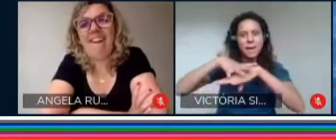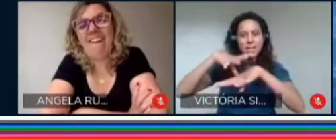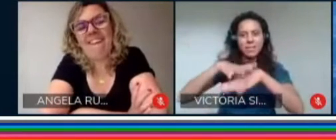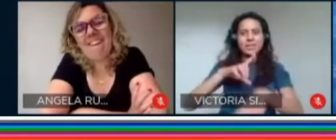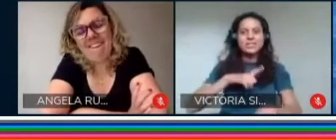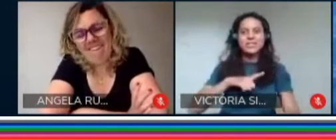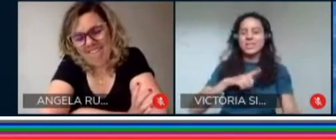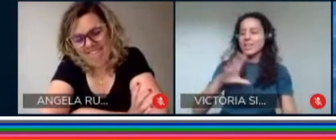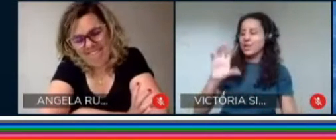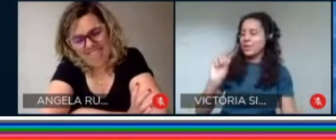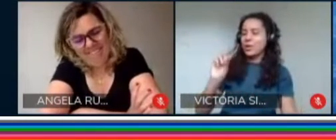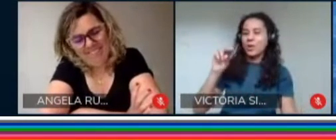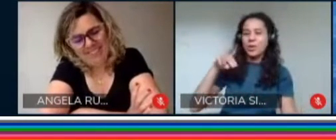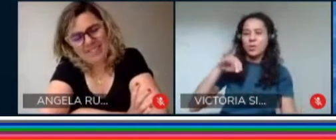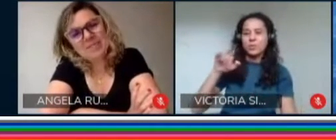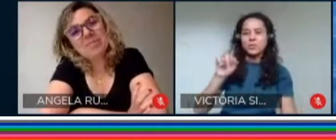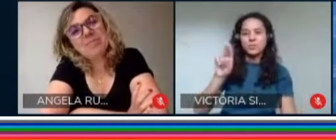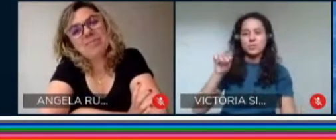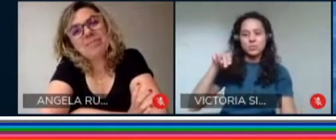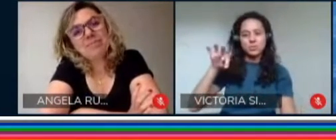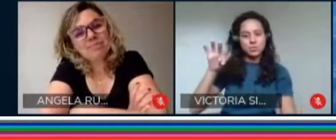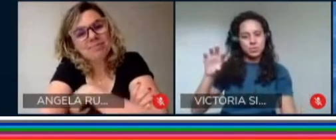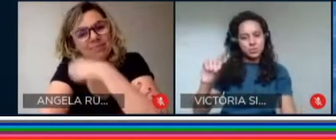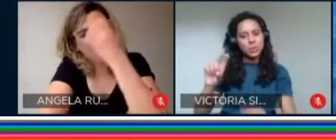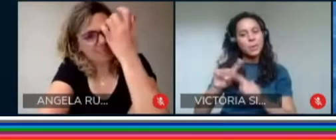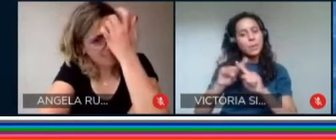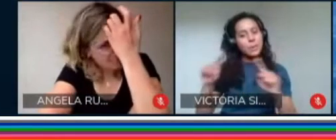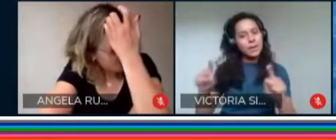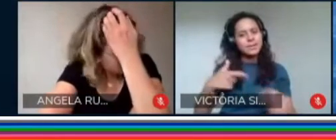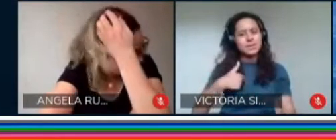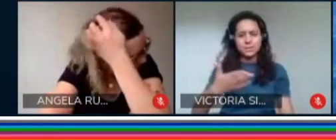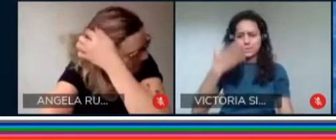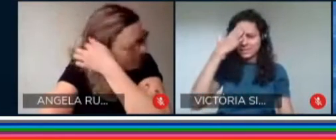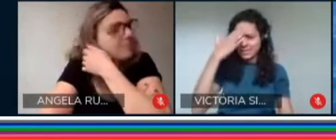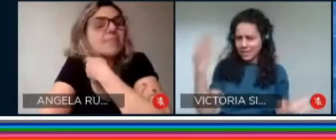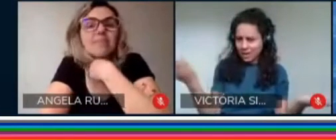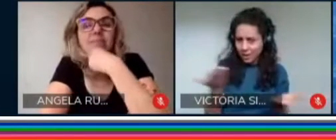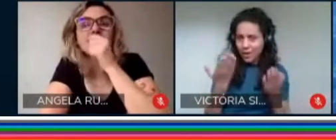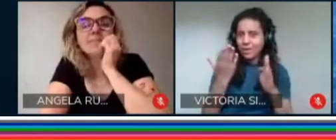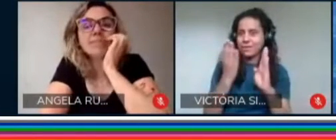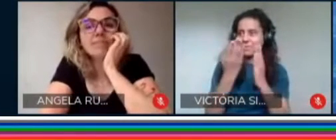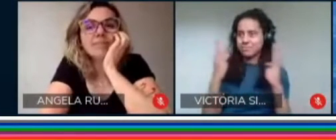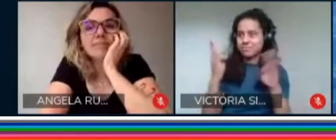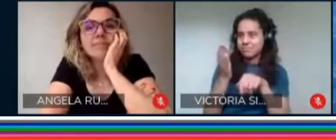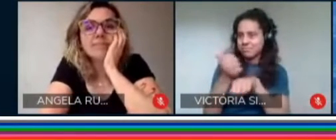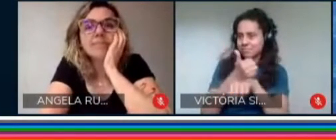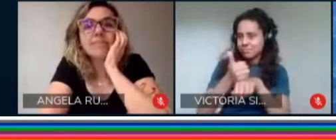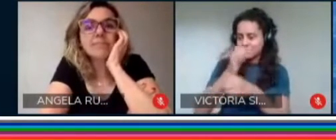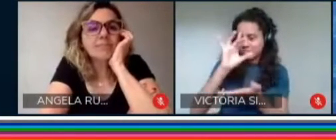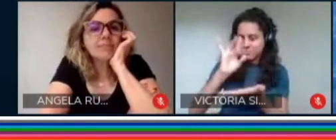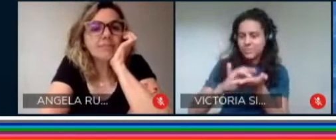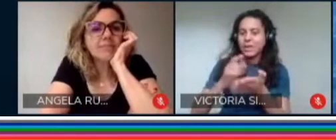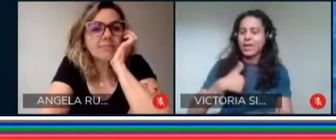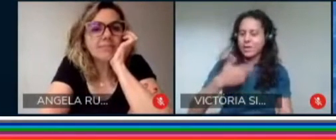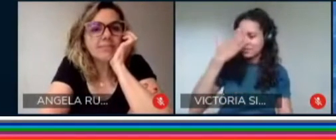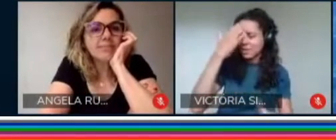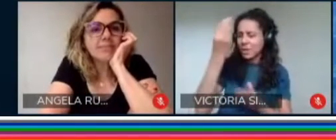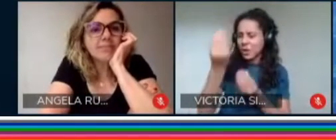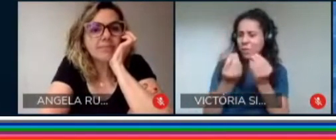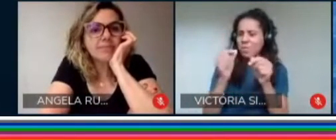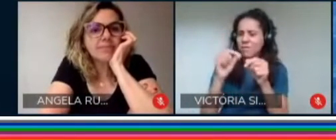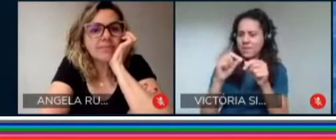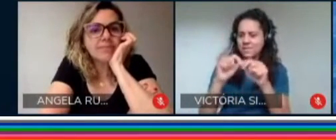dedicado mais, não é? Mas agora a gente já sabe trabalhar com isso, né? E sabe a importância. Lembrando